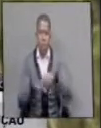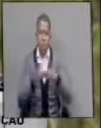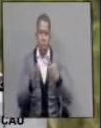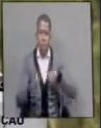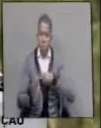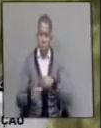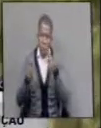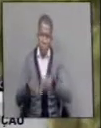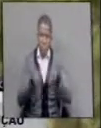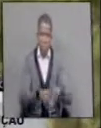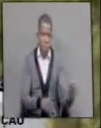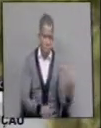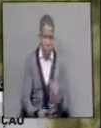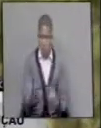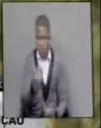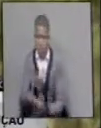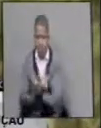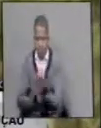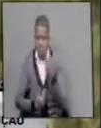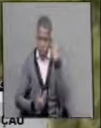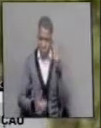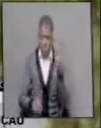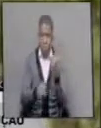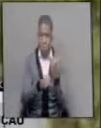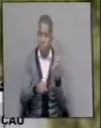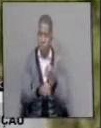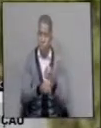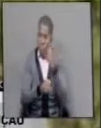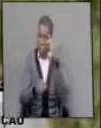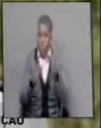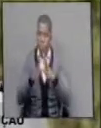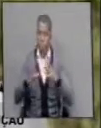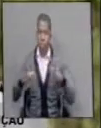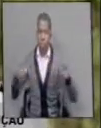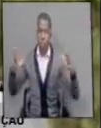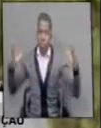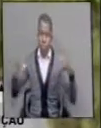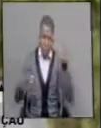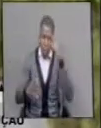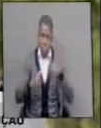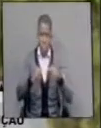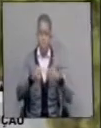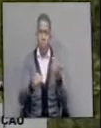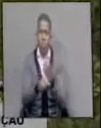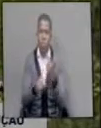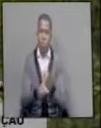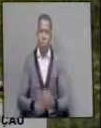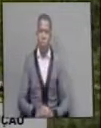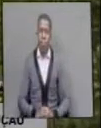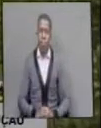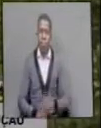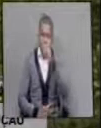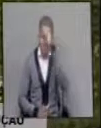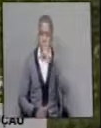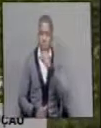trabalhadores 20 e deixe pra ampliar mas mais avançarmos mais isto o governo através do instituto